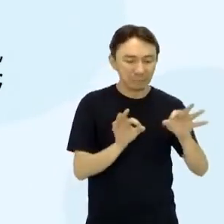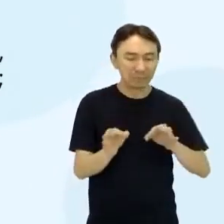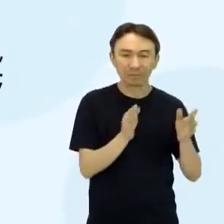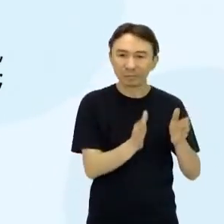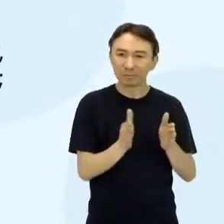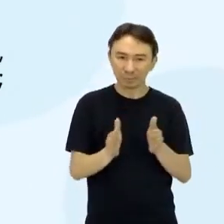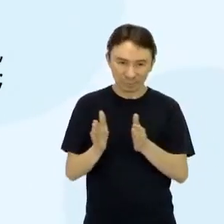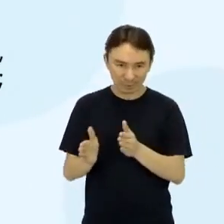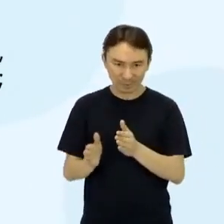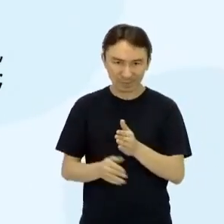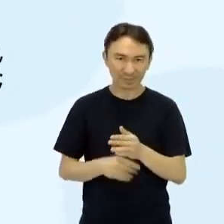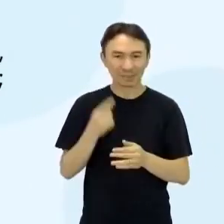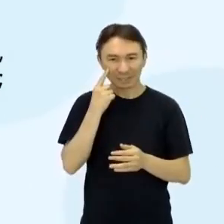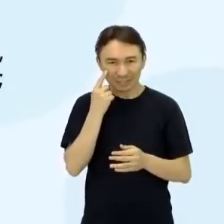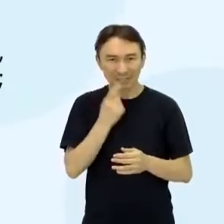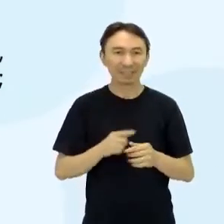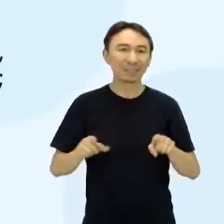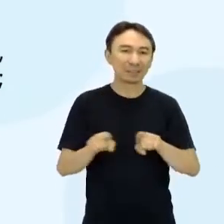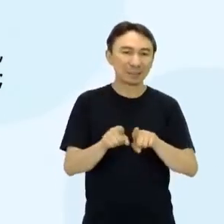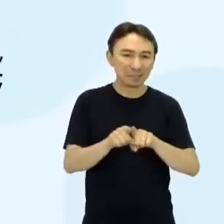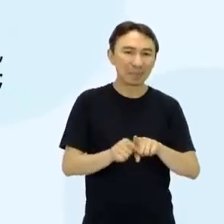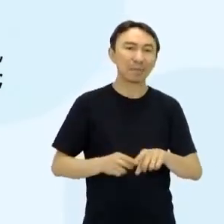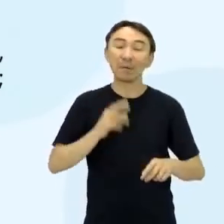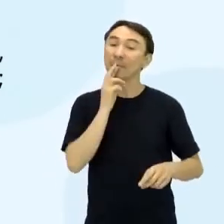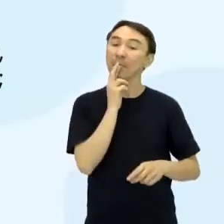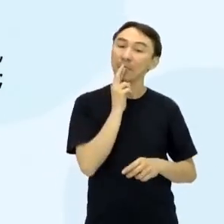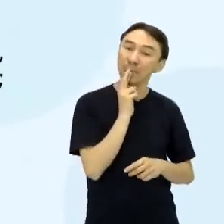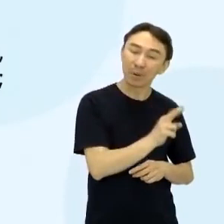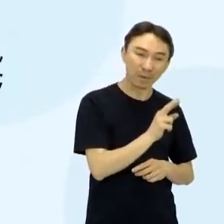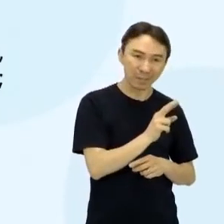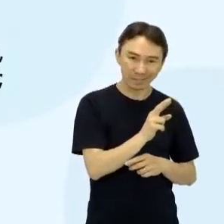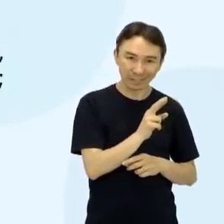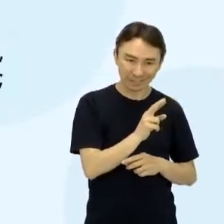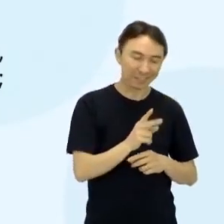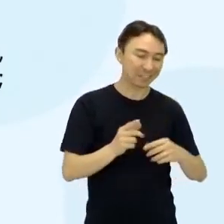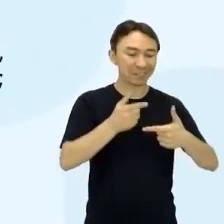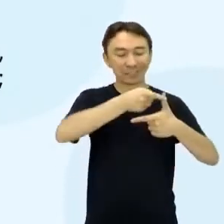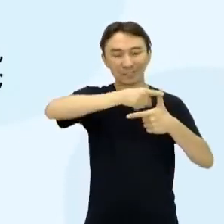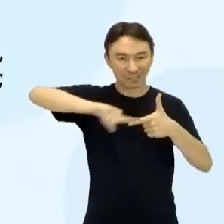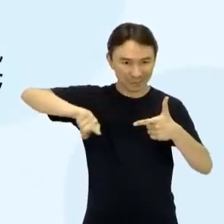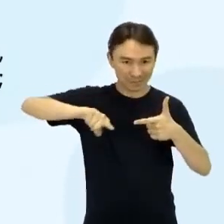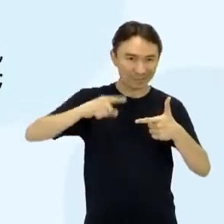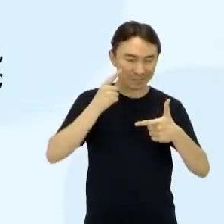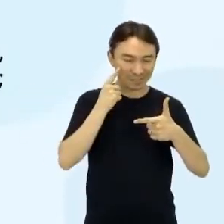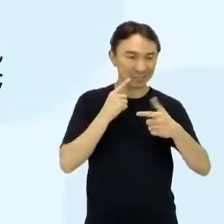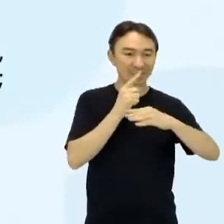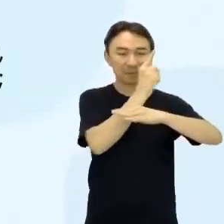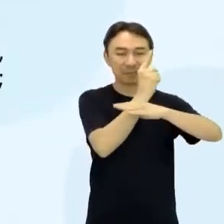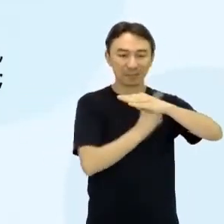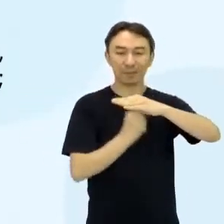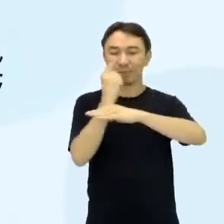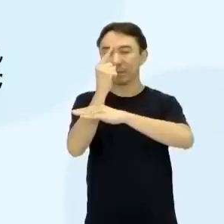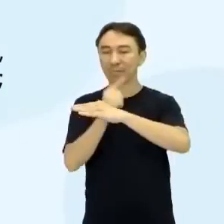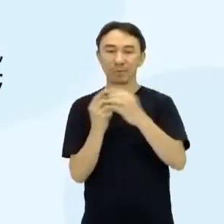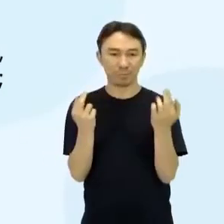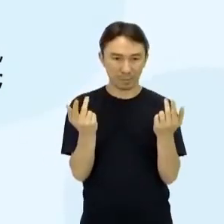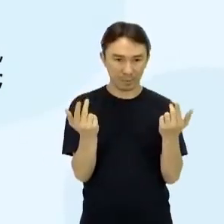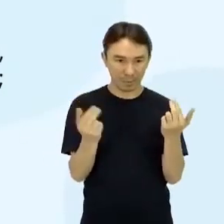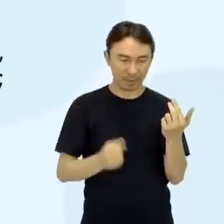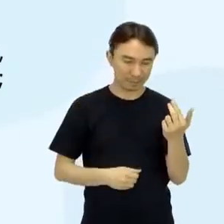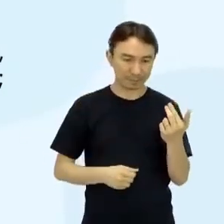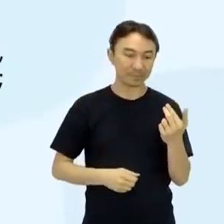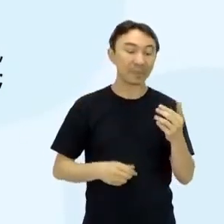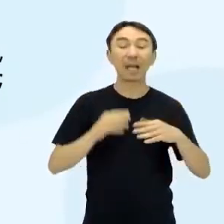inteiros. E resultado de divisão, identificando frações equivalentes, né? E temos também a habilidade 09,